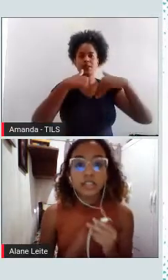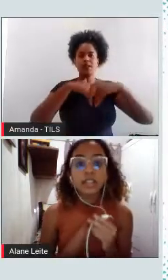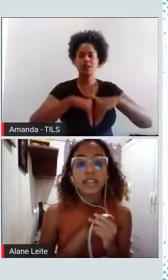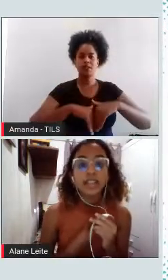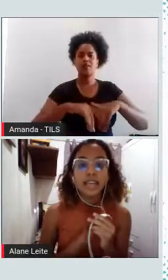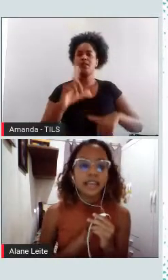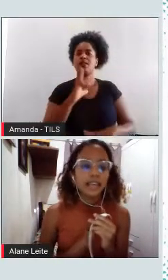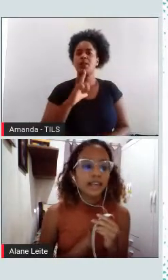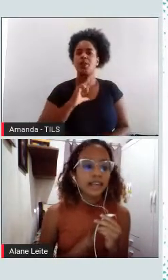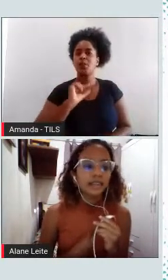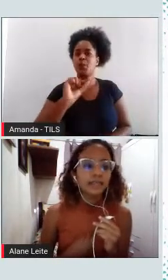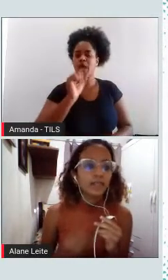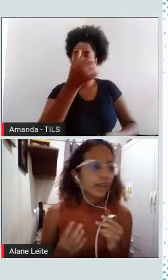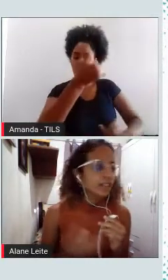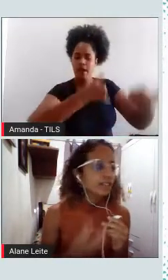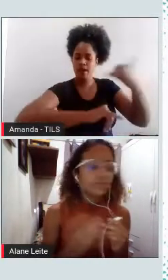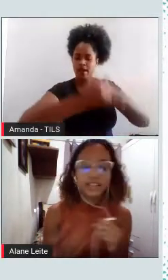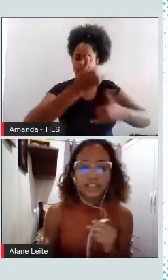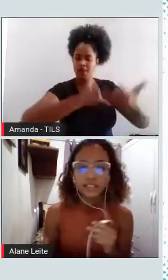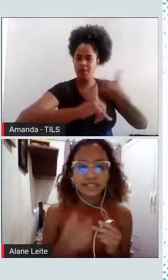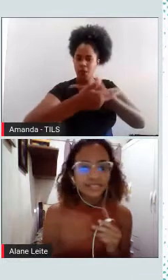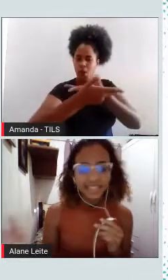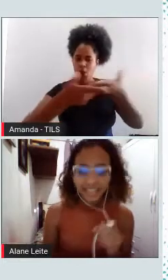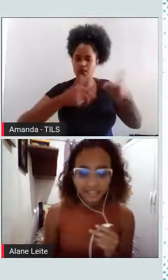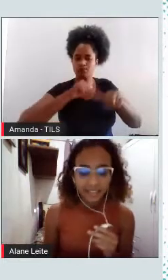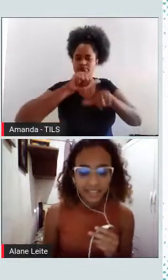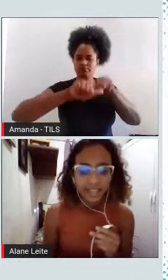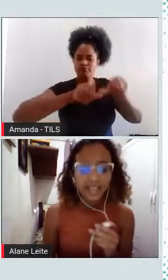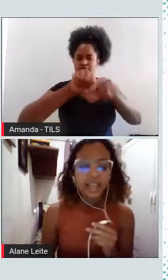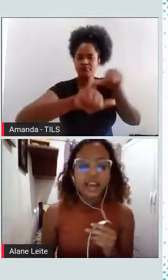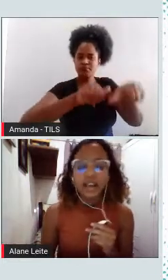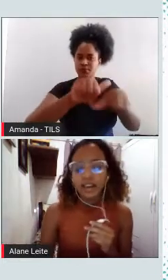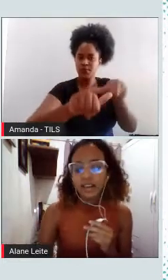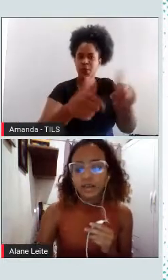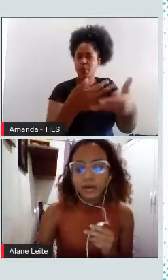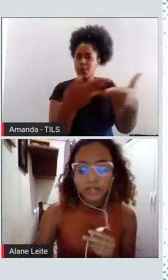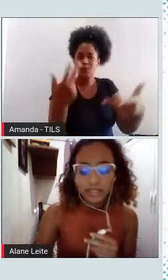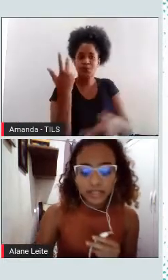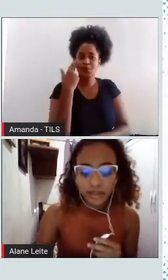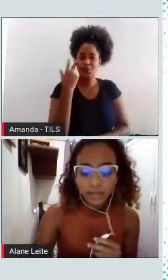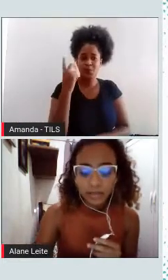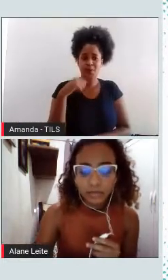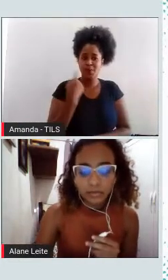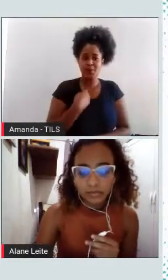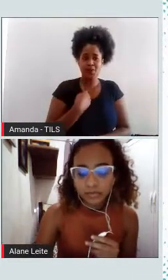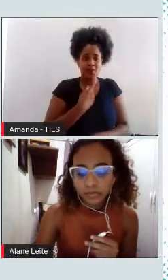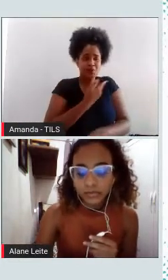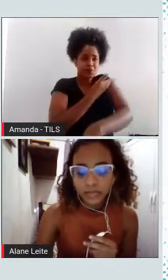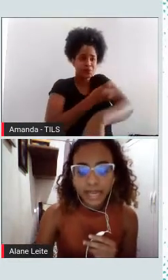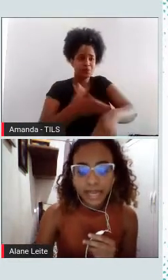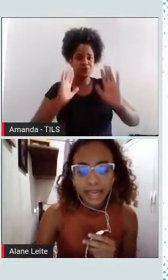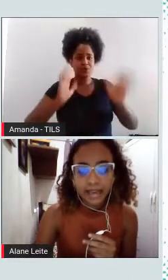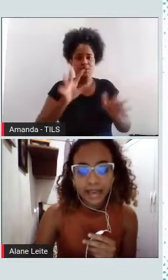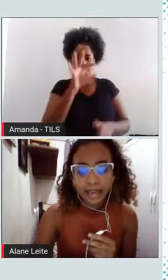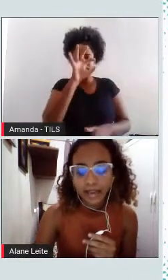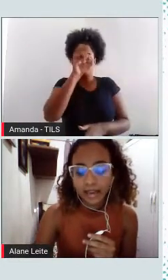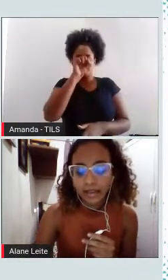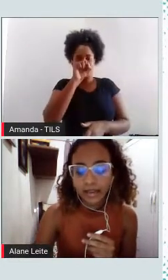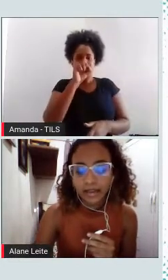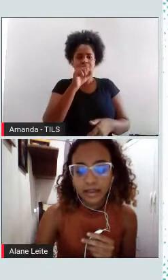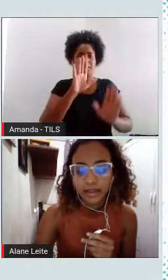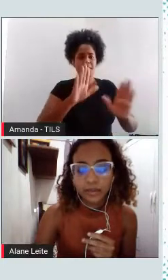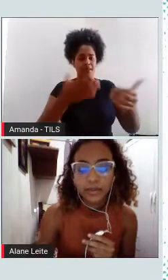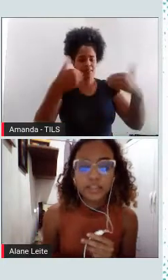cotidiano da gente que a gente faz direto, né? Outro exemplo